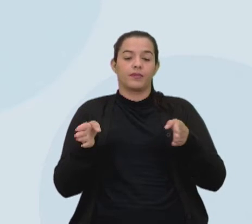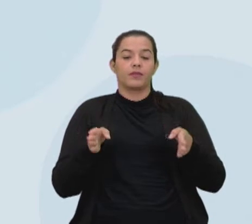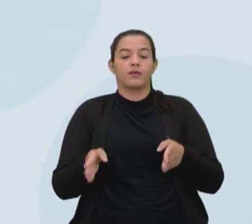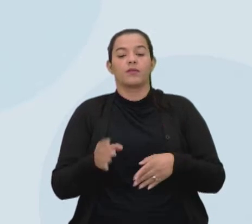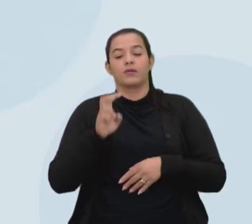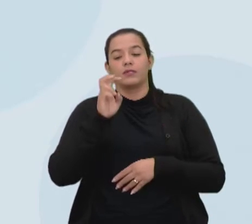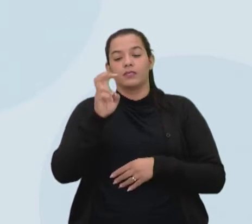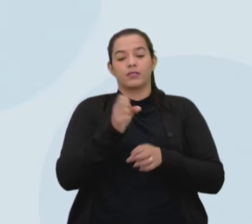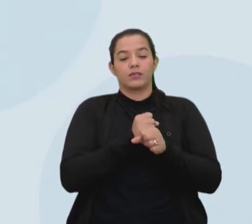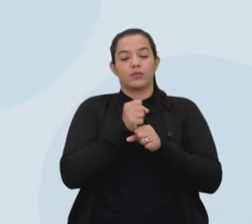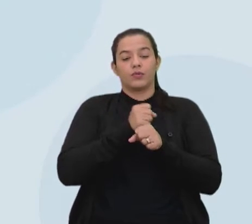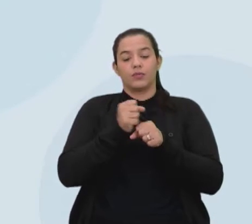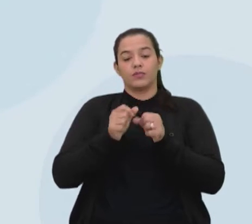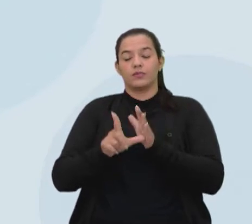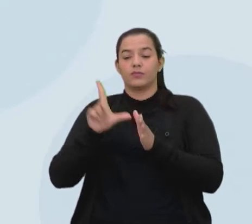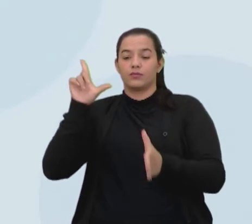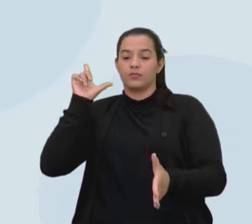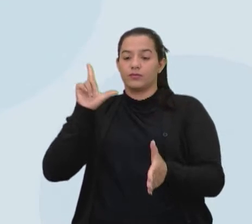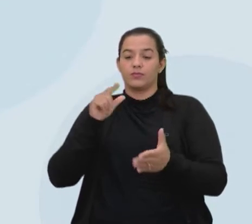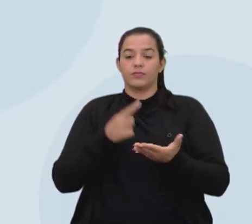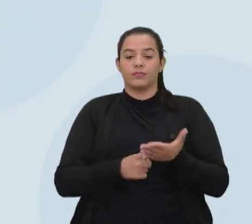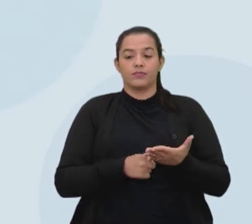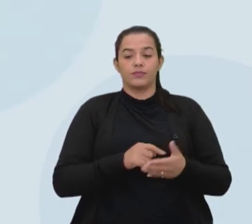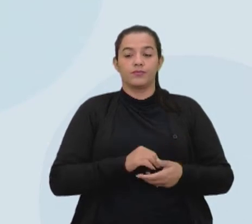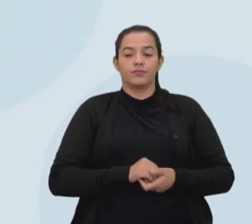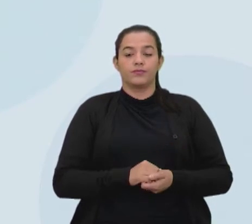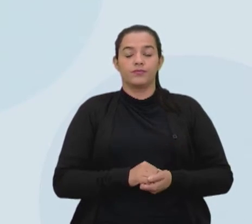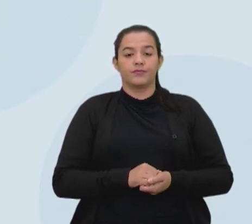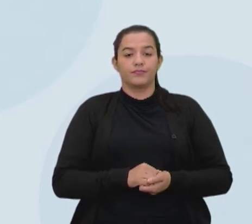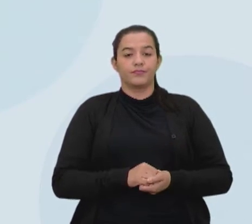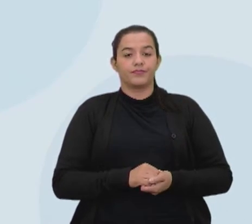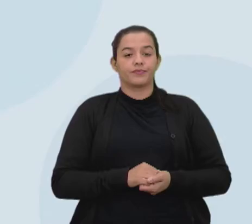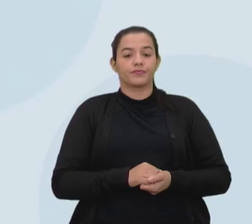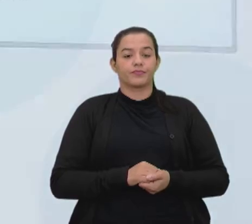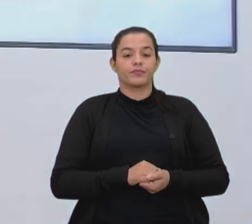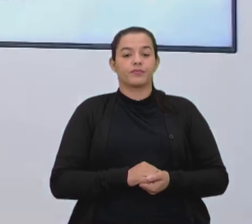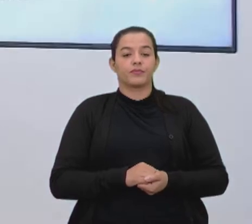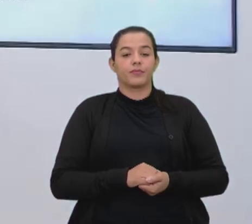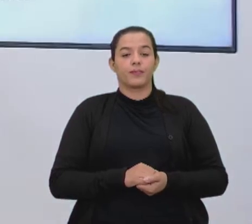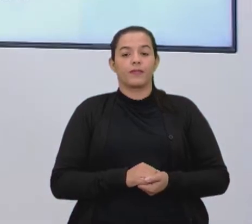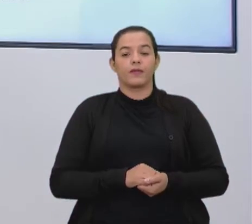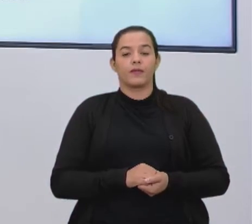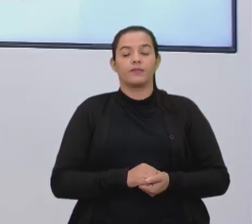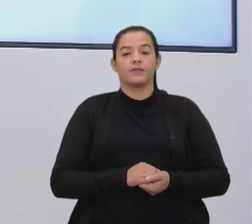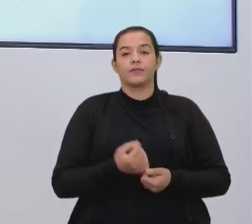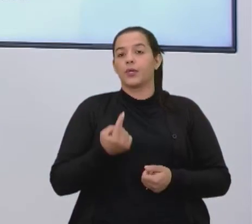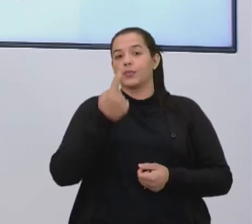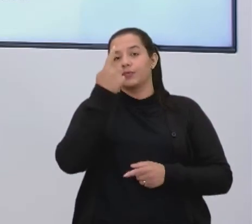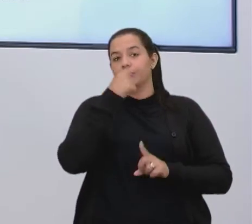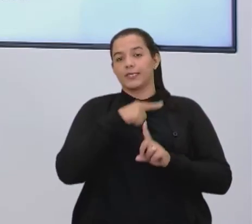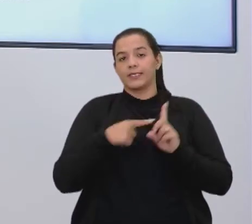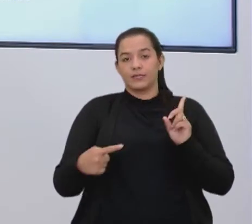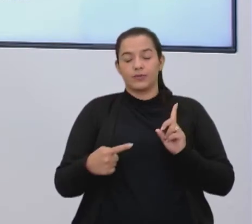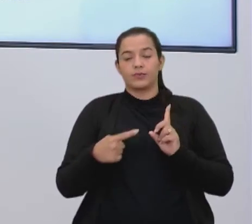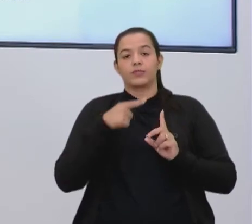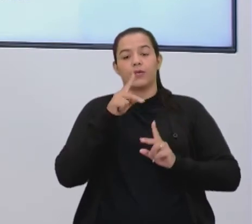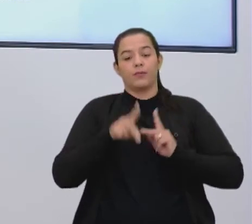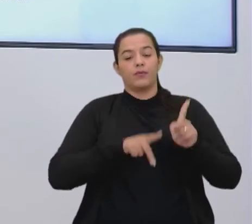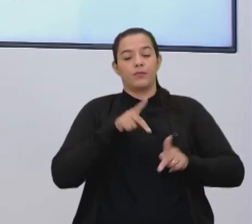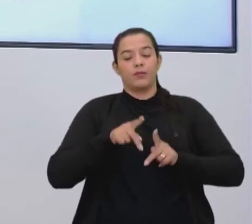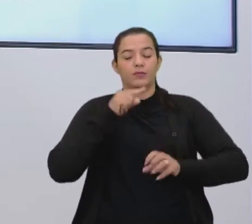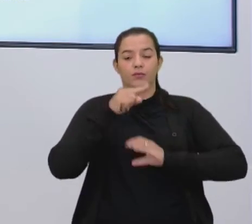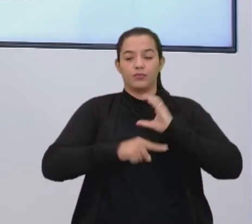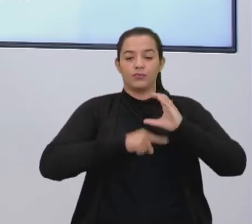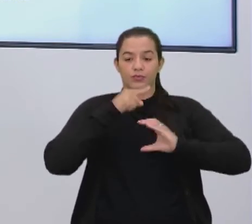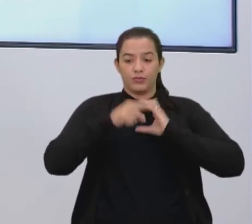aos 5 anos anteriores combinados. Então, 1/3 da população mundial. Isso significa que